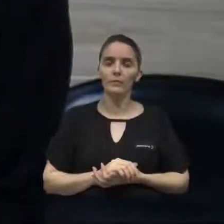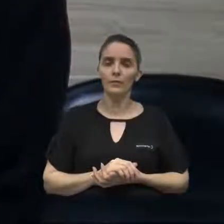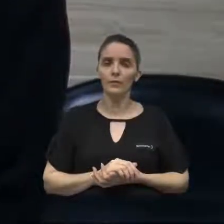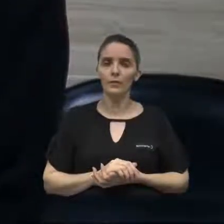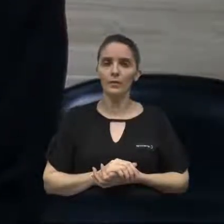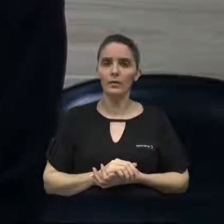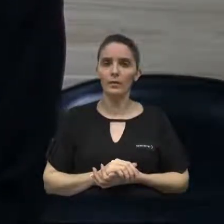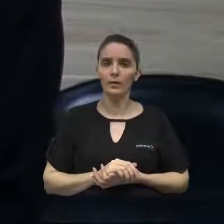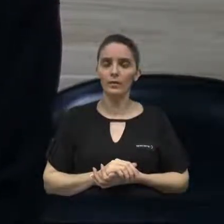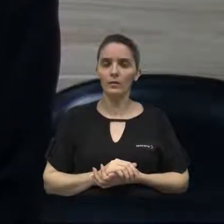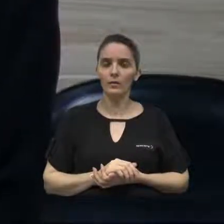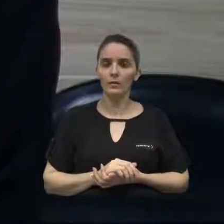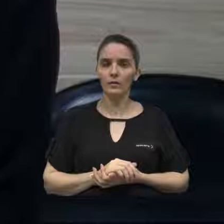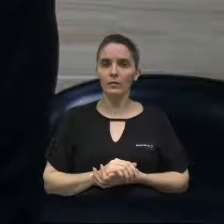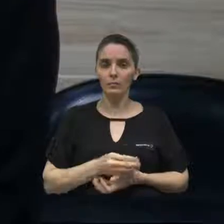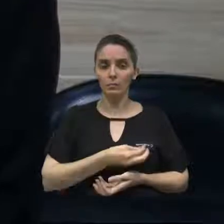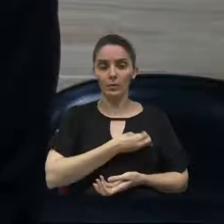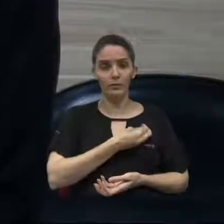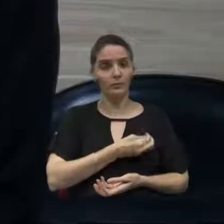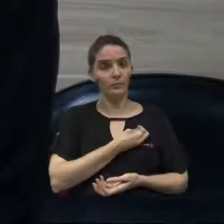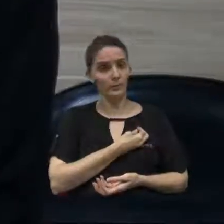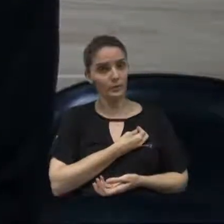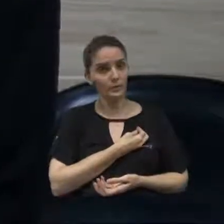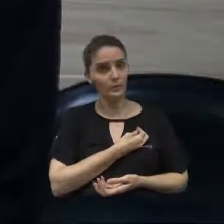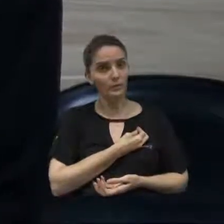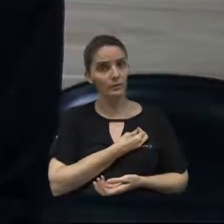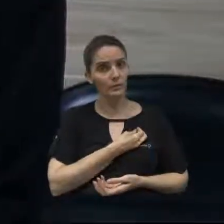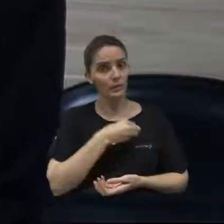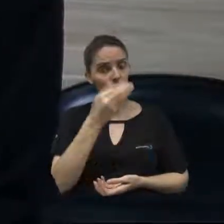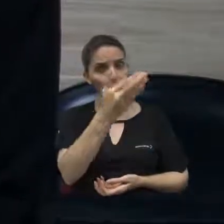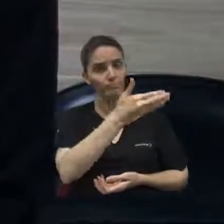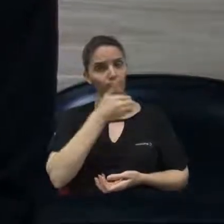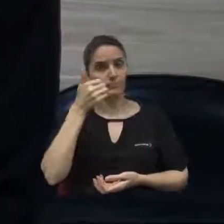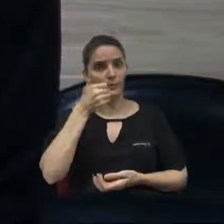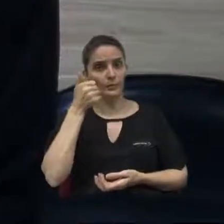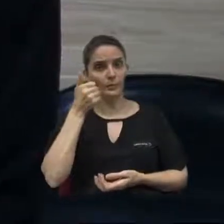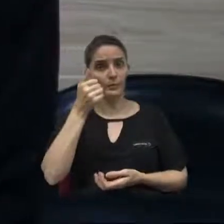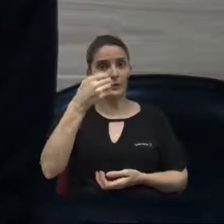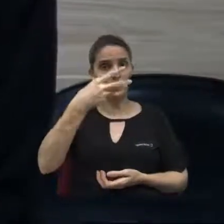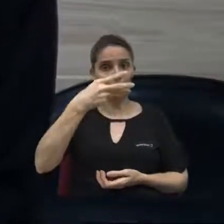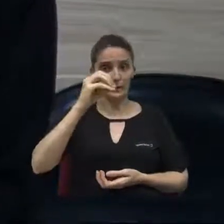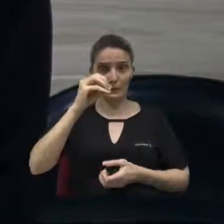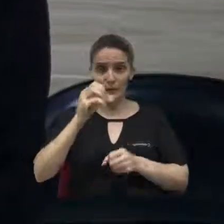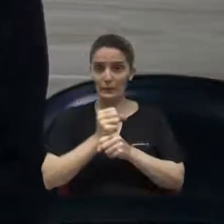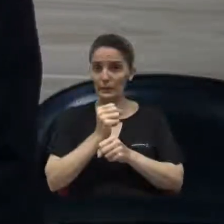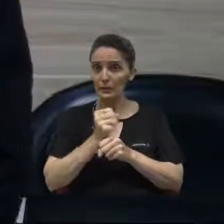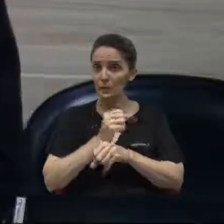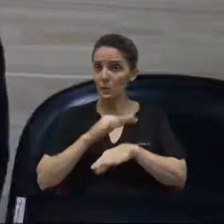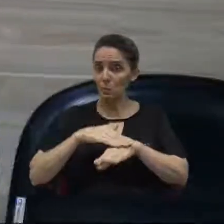nossa expectativa de vida subiu, deu um salto de 30 anos a mais.